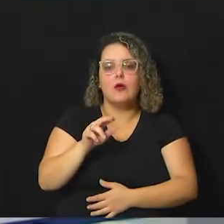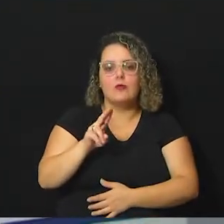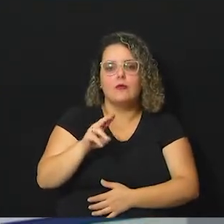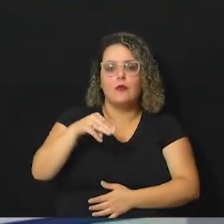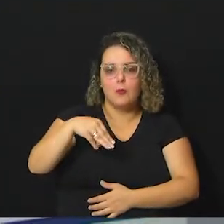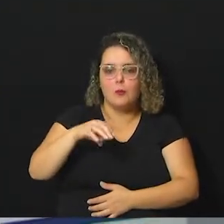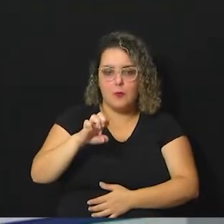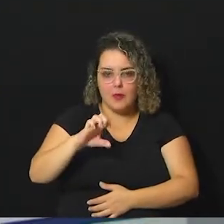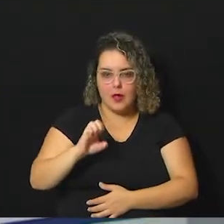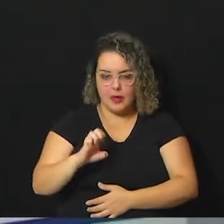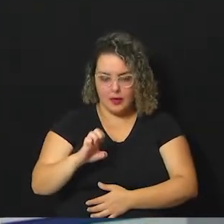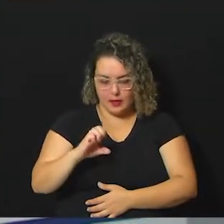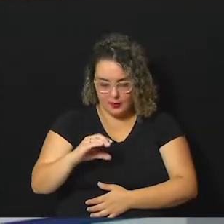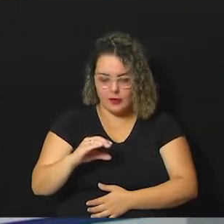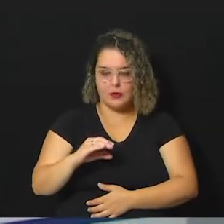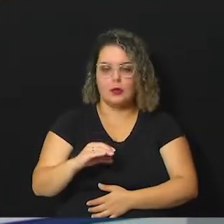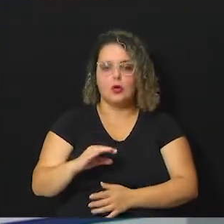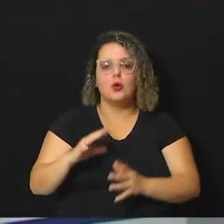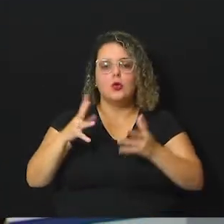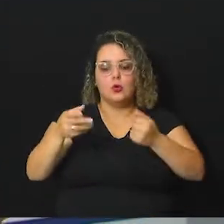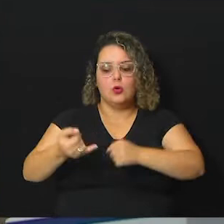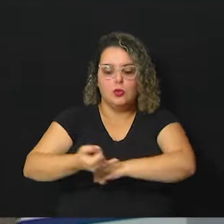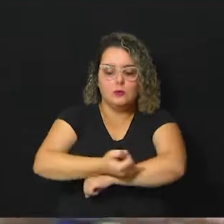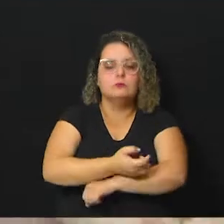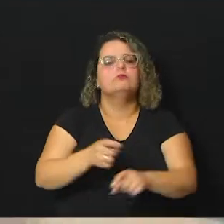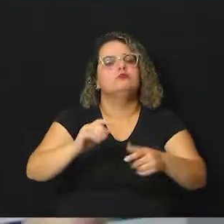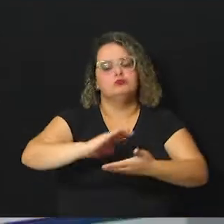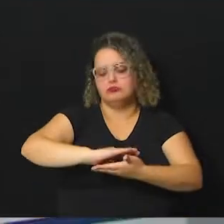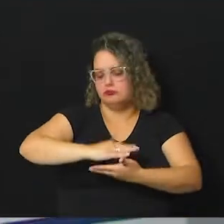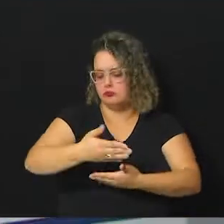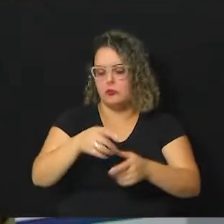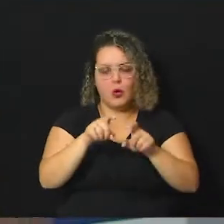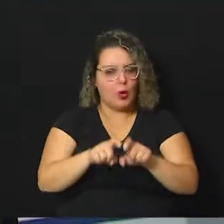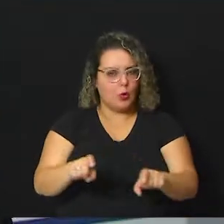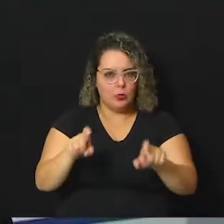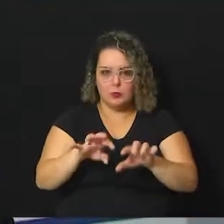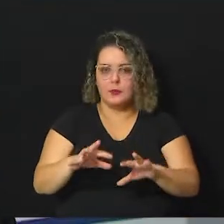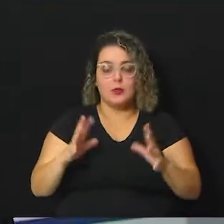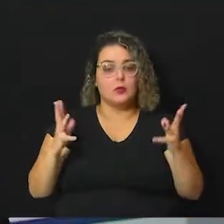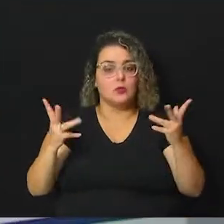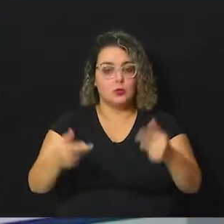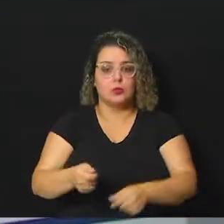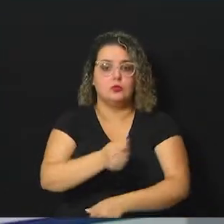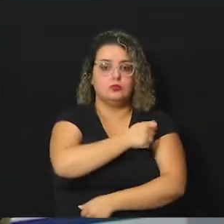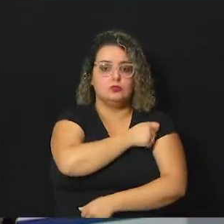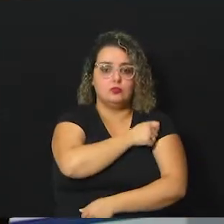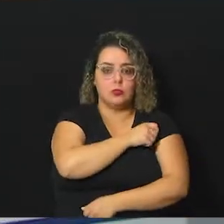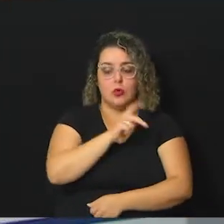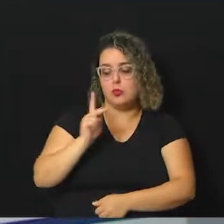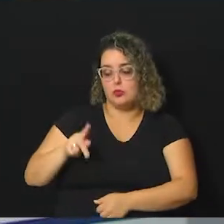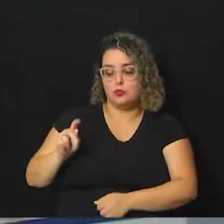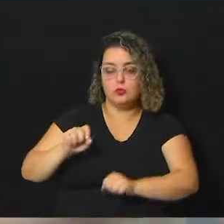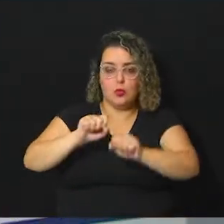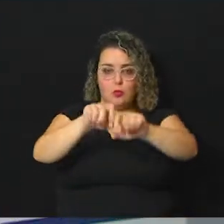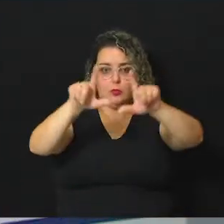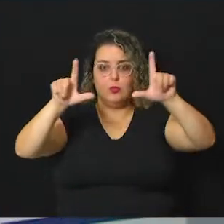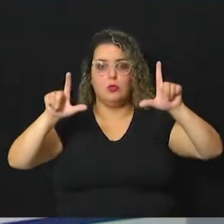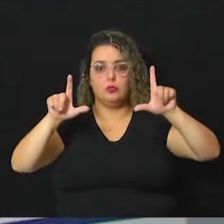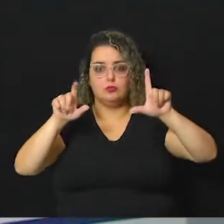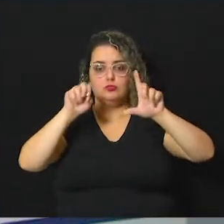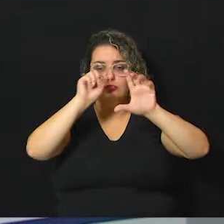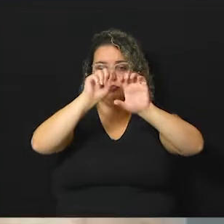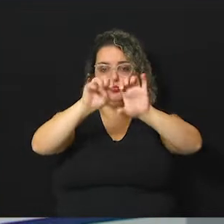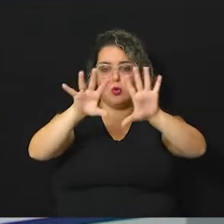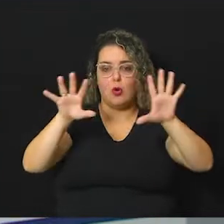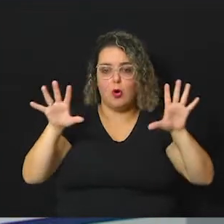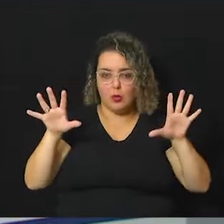toda a infraestrutura, como você falou. Toda a parte tecnológica, né? Tem computador para todos os alunos. Nós temos data show para os